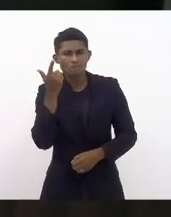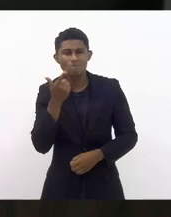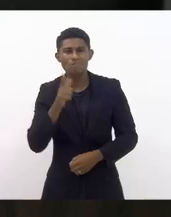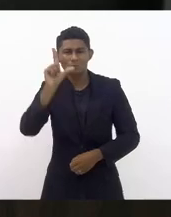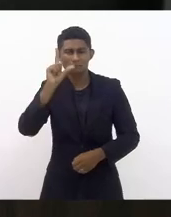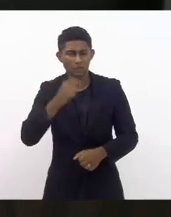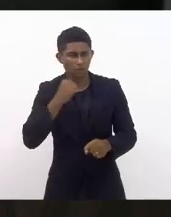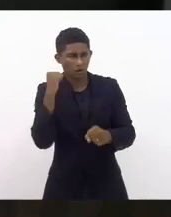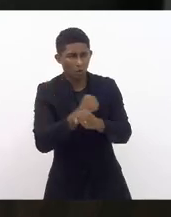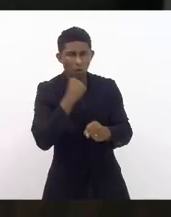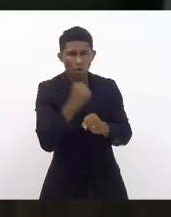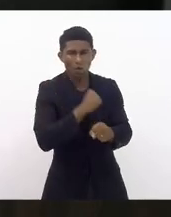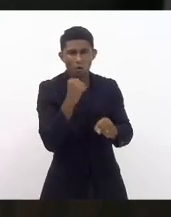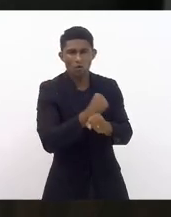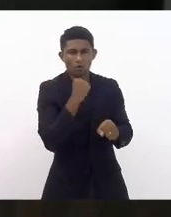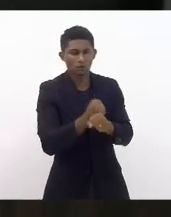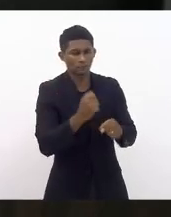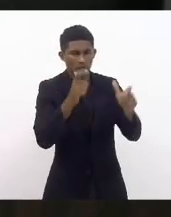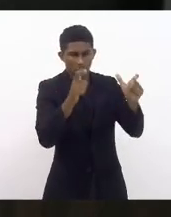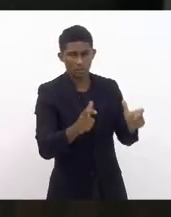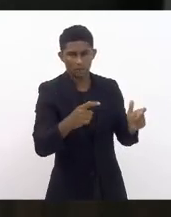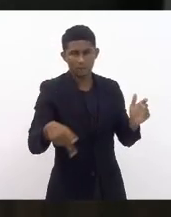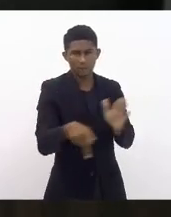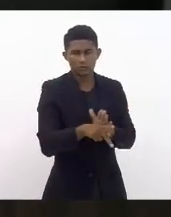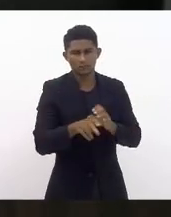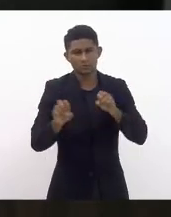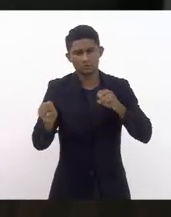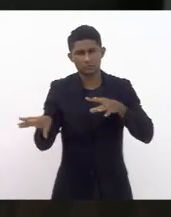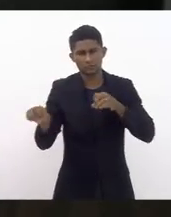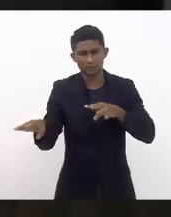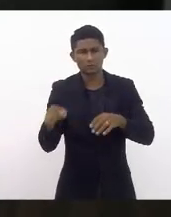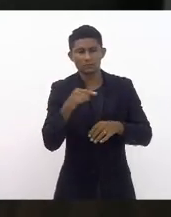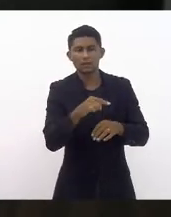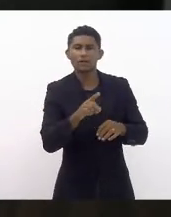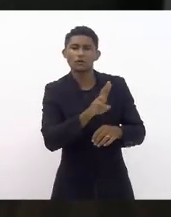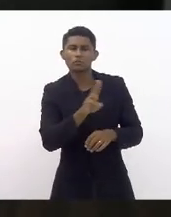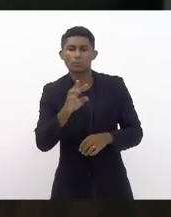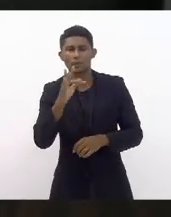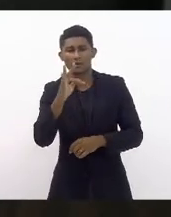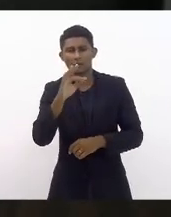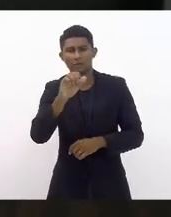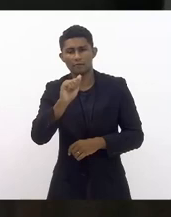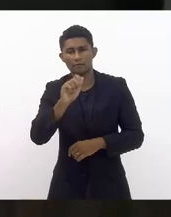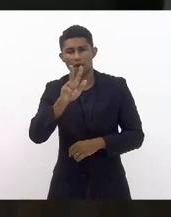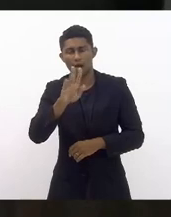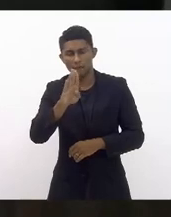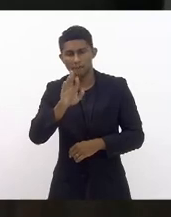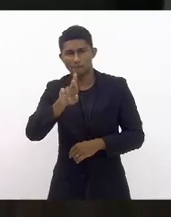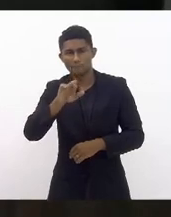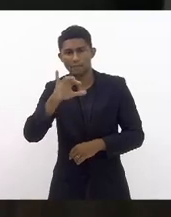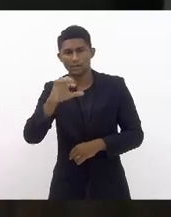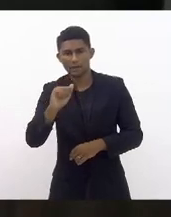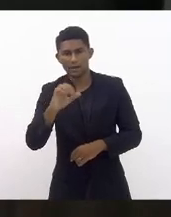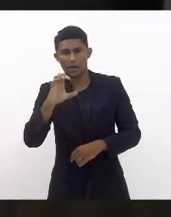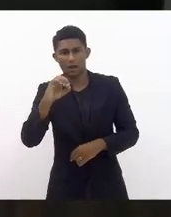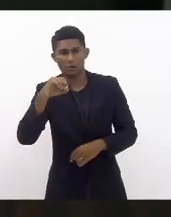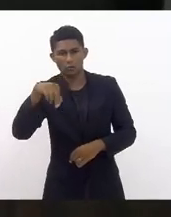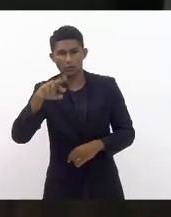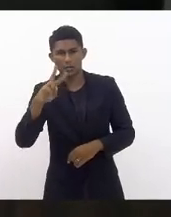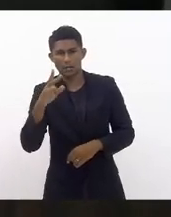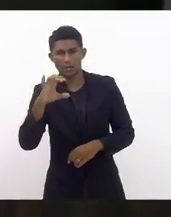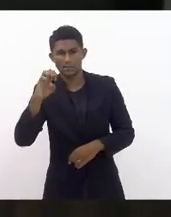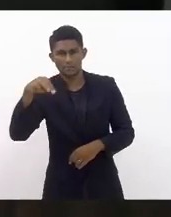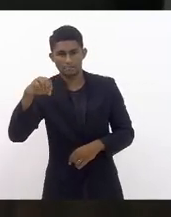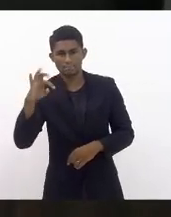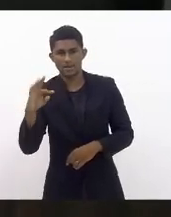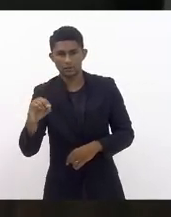um espaço de educação que a gente chama Fábrica do Conhecimento. Hoje nós temos lá 16 cursos